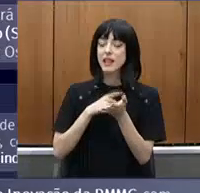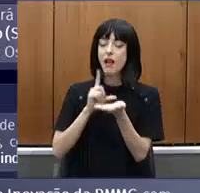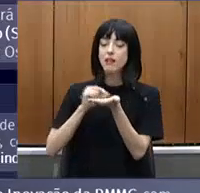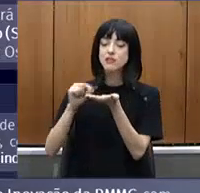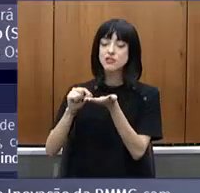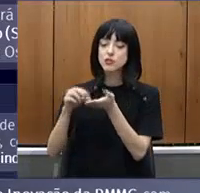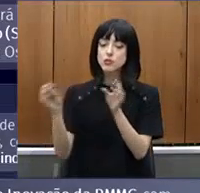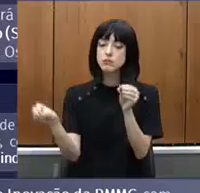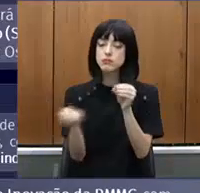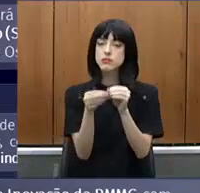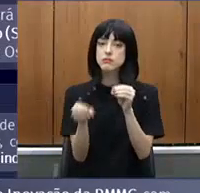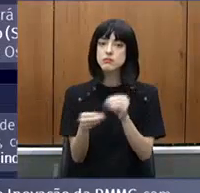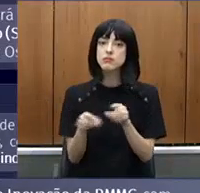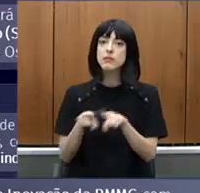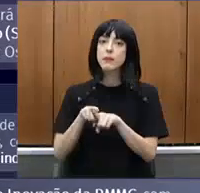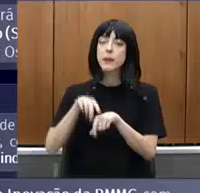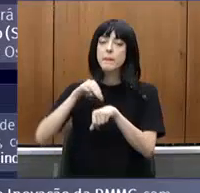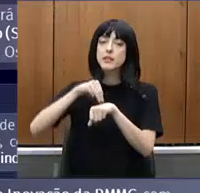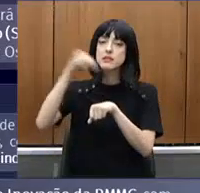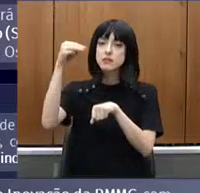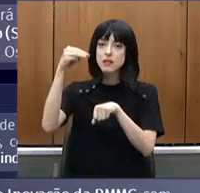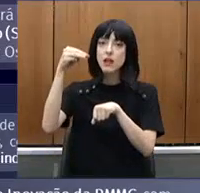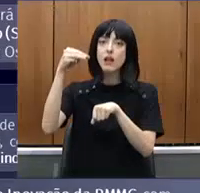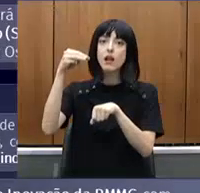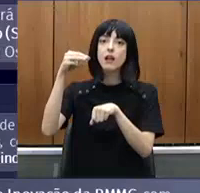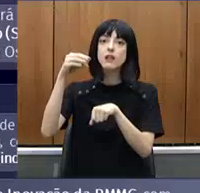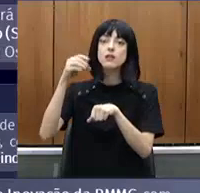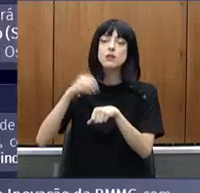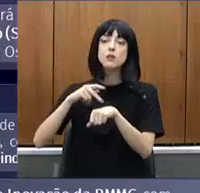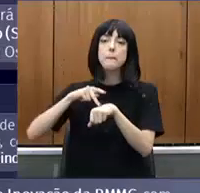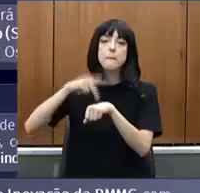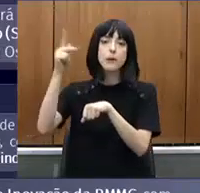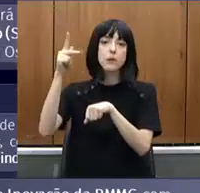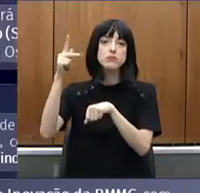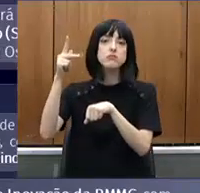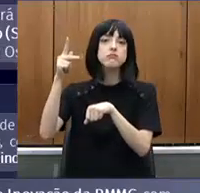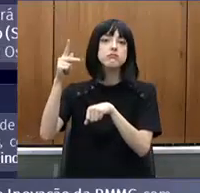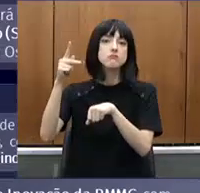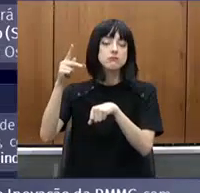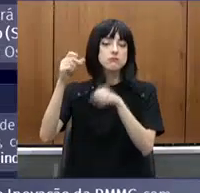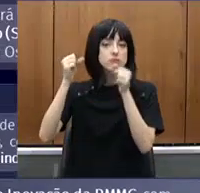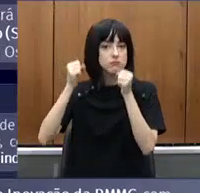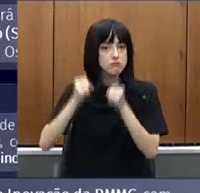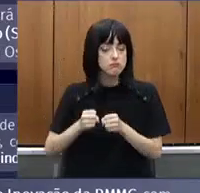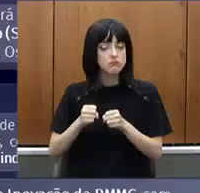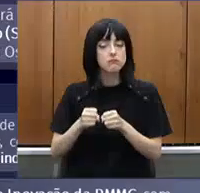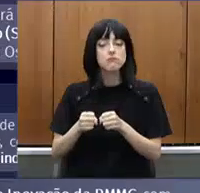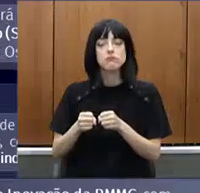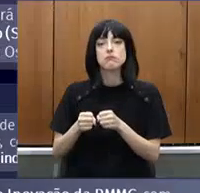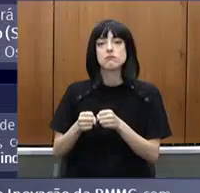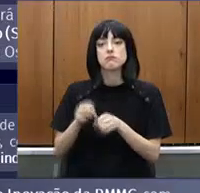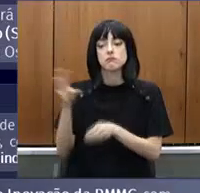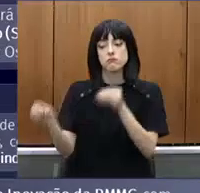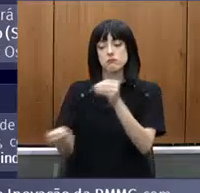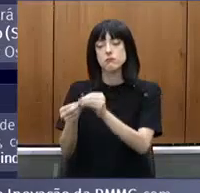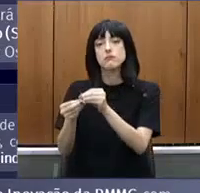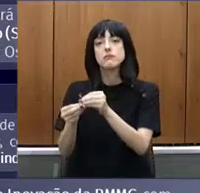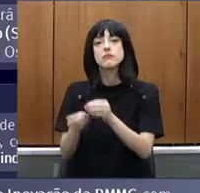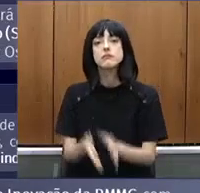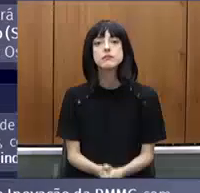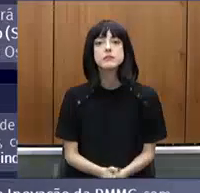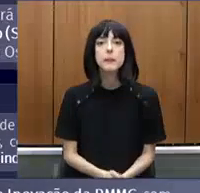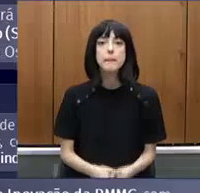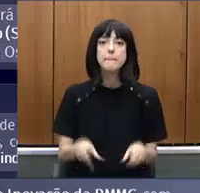mestrado mestrado e pós-graduação e temos hoje um núcleo de inovação